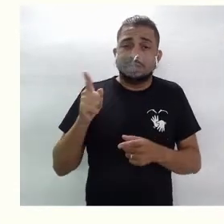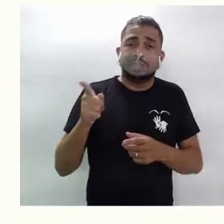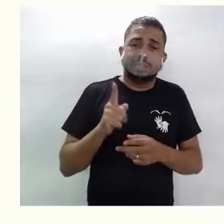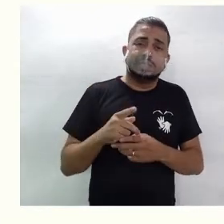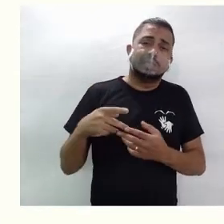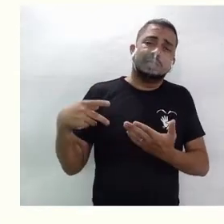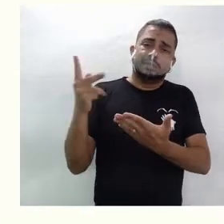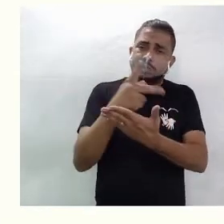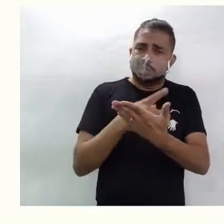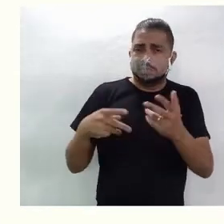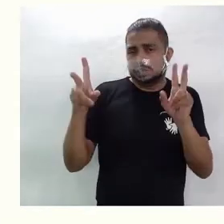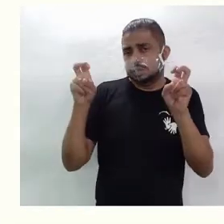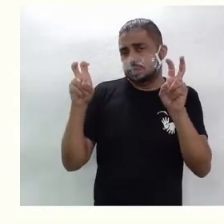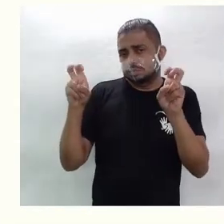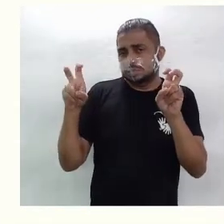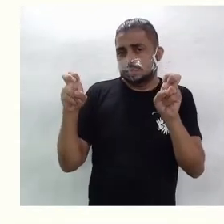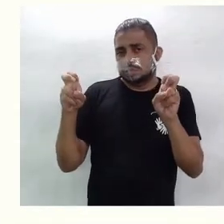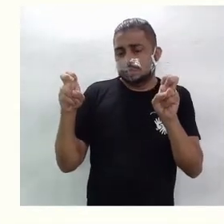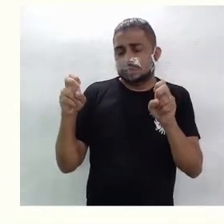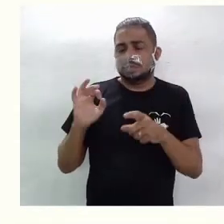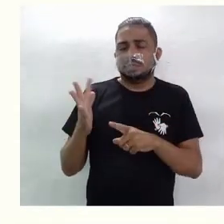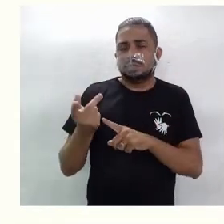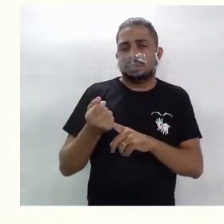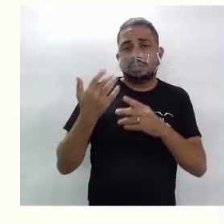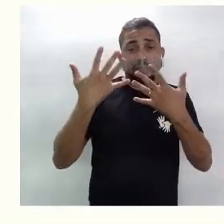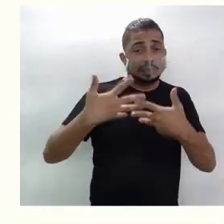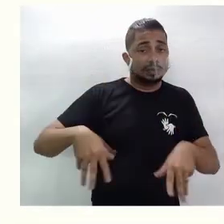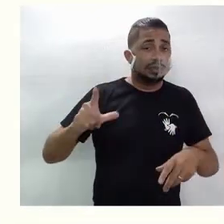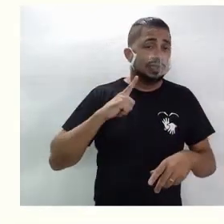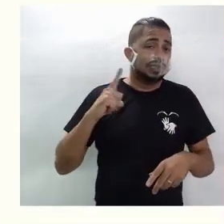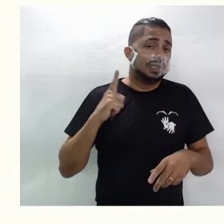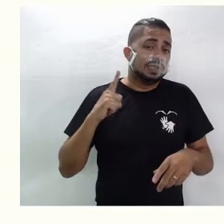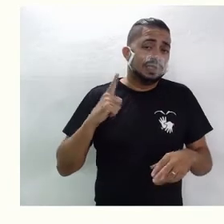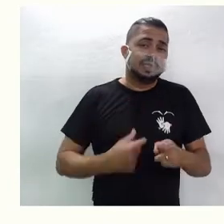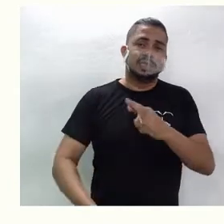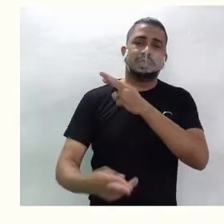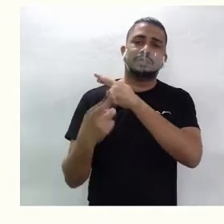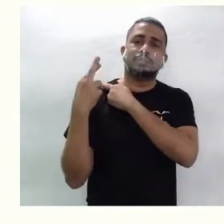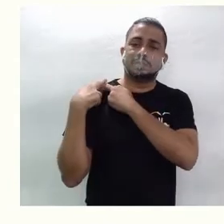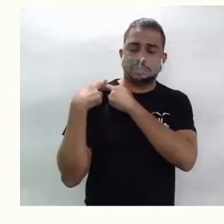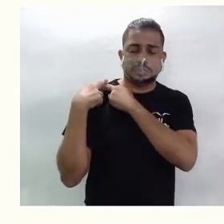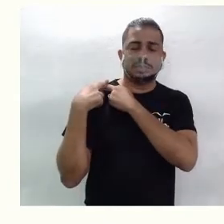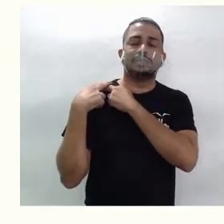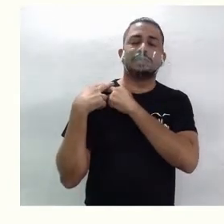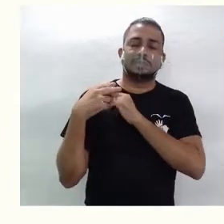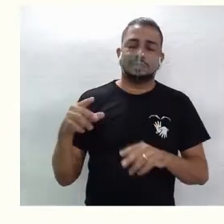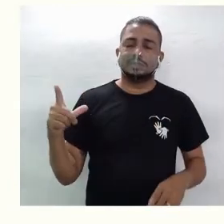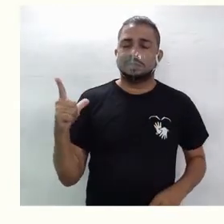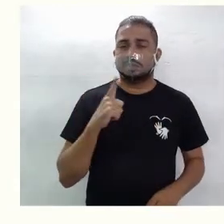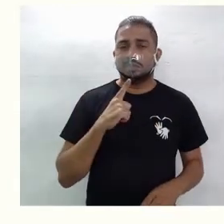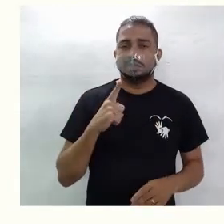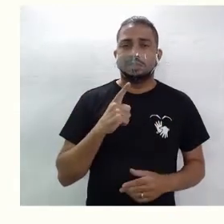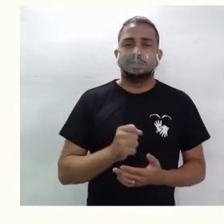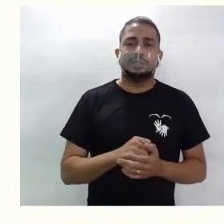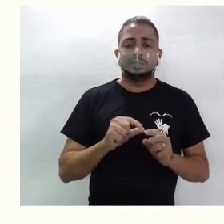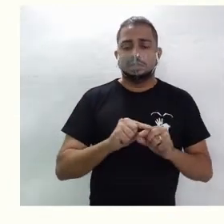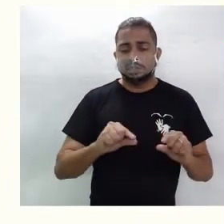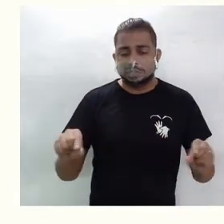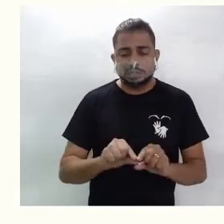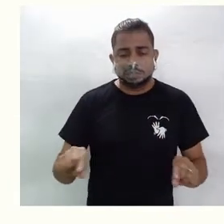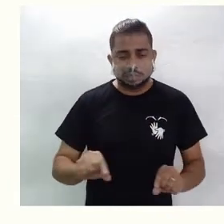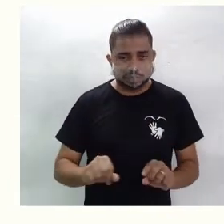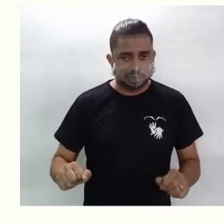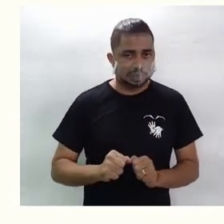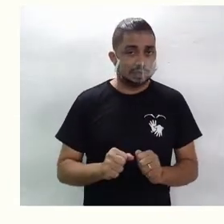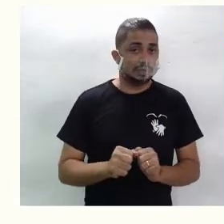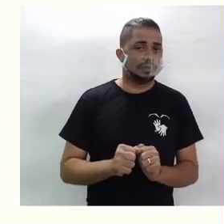mapa temático, né, que é um mapa físico-natural, tem suas representações através da legenda, tá,